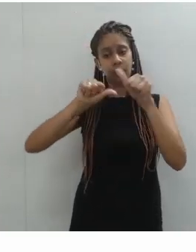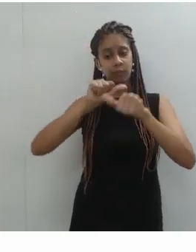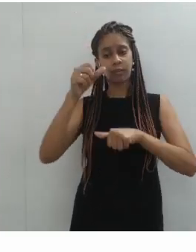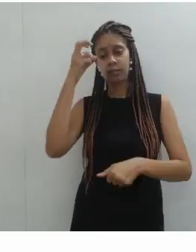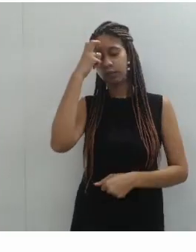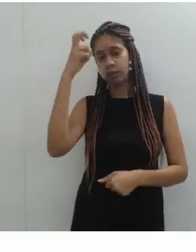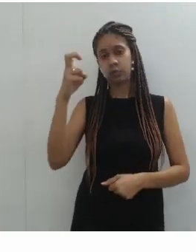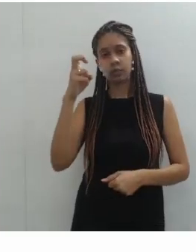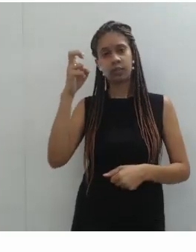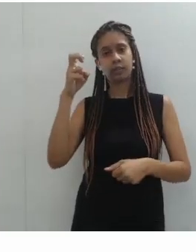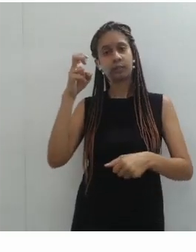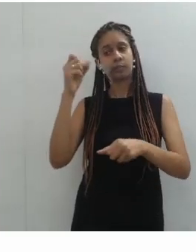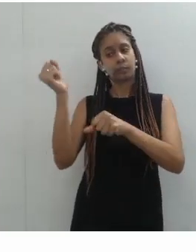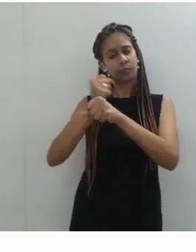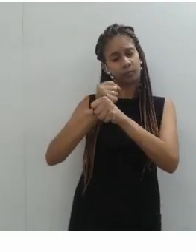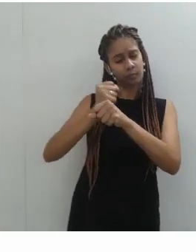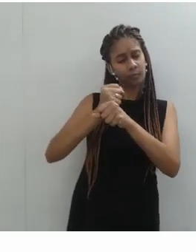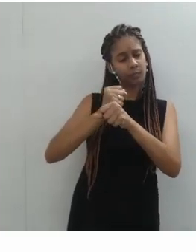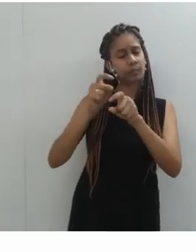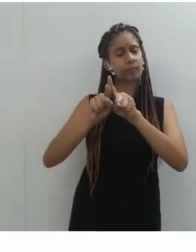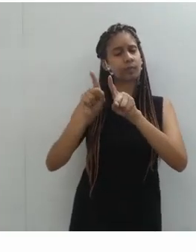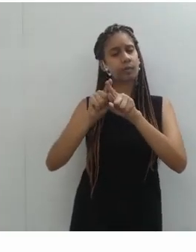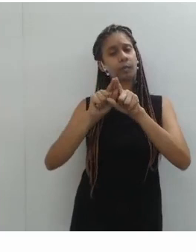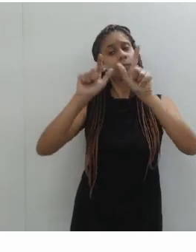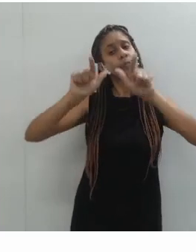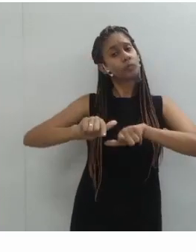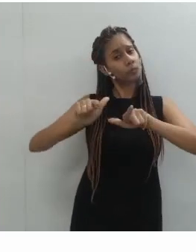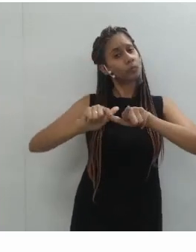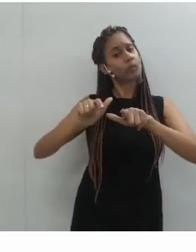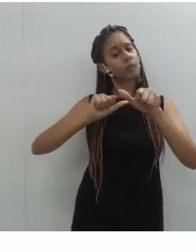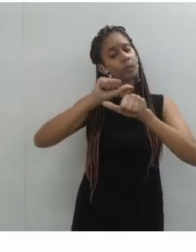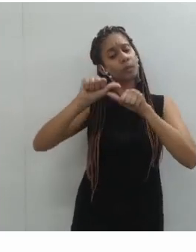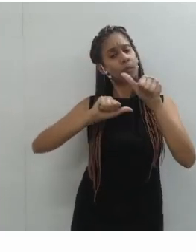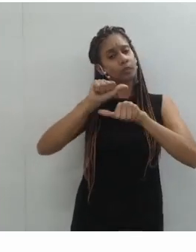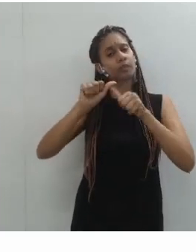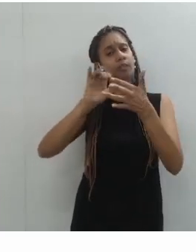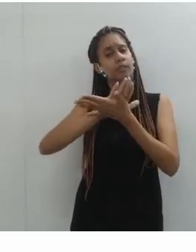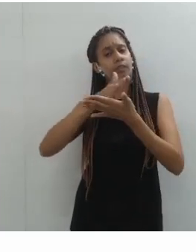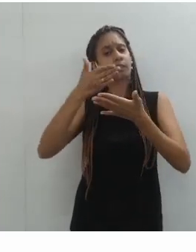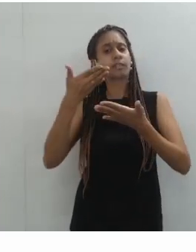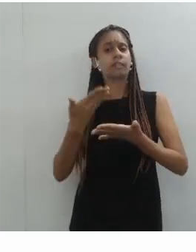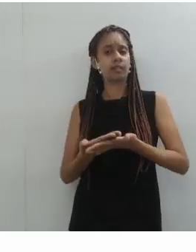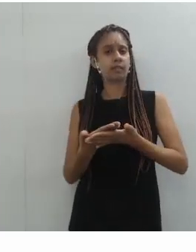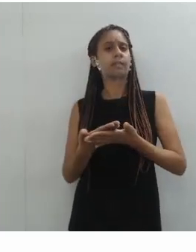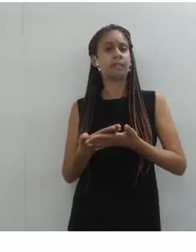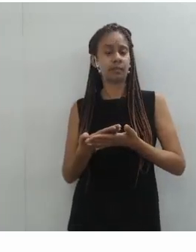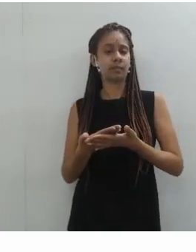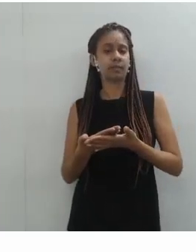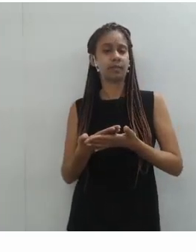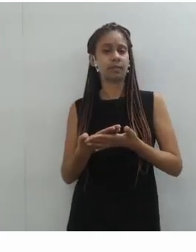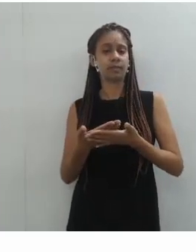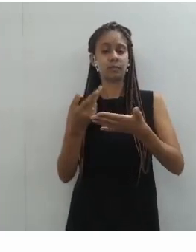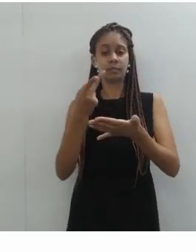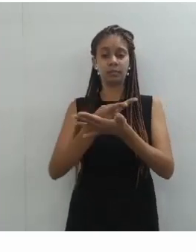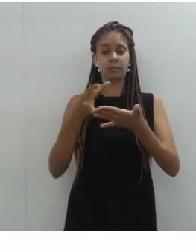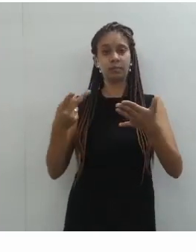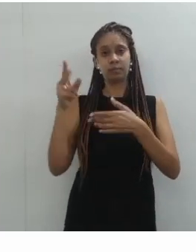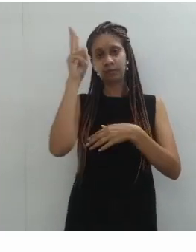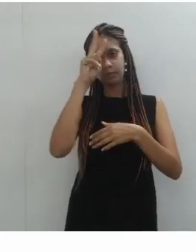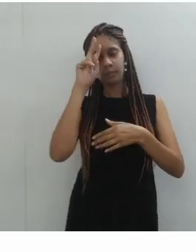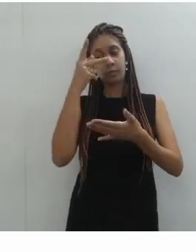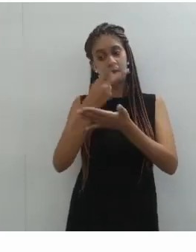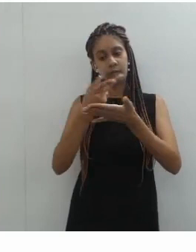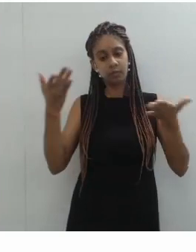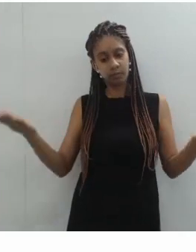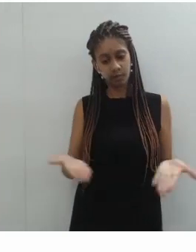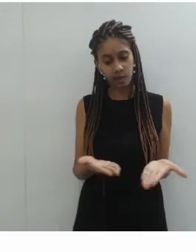no espaço modificam as interpretações sobre os fatos históricos. Então, um acontecimento que tem uma visão